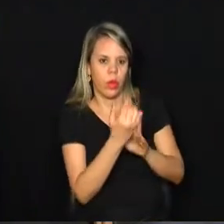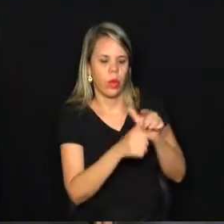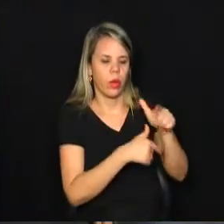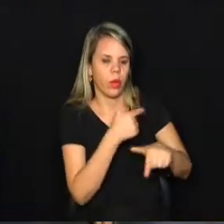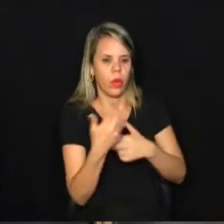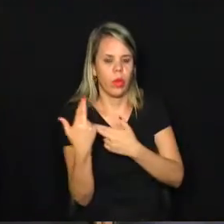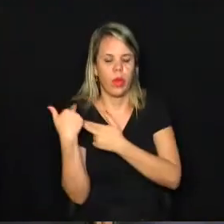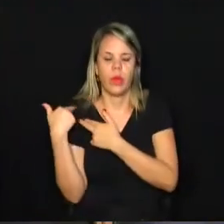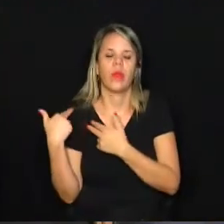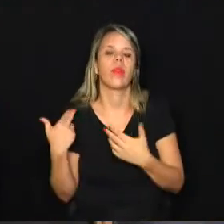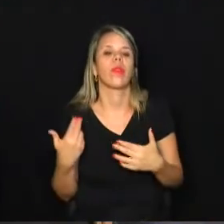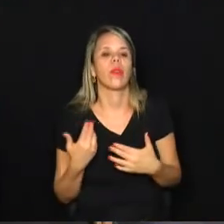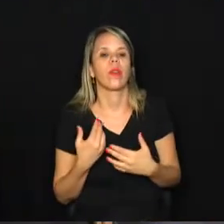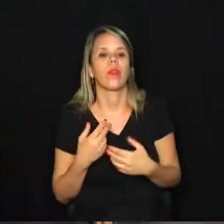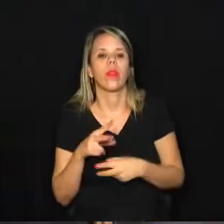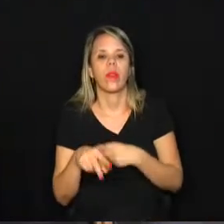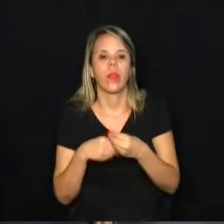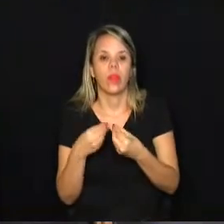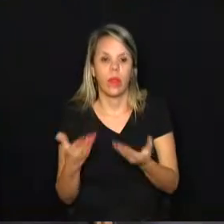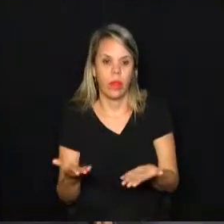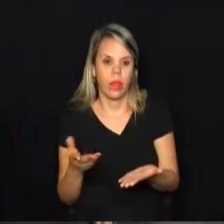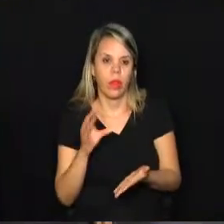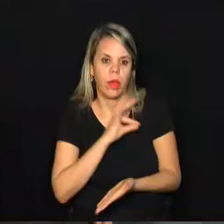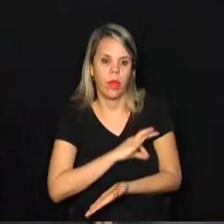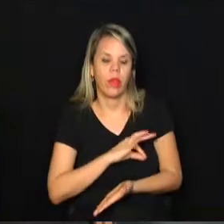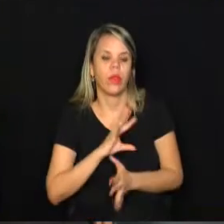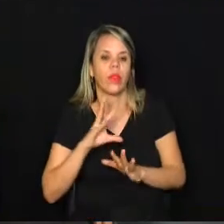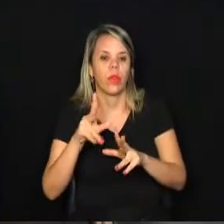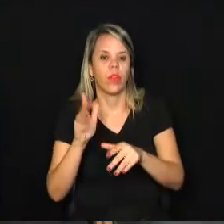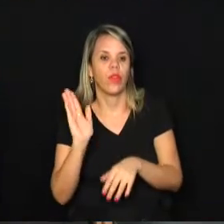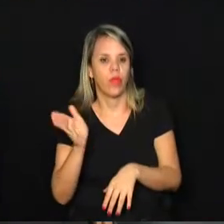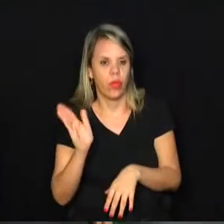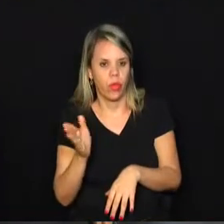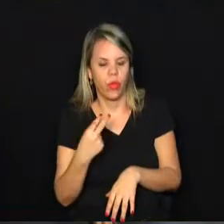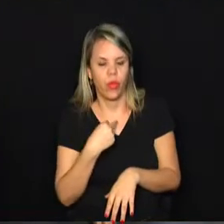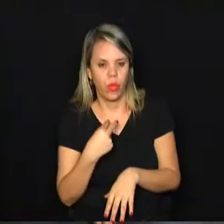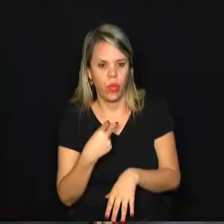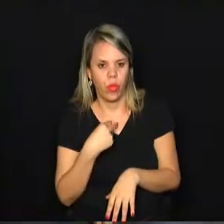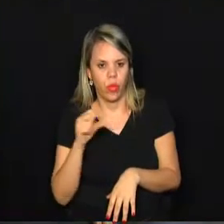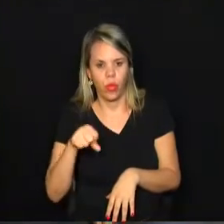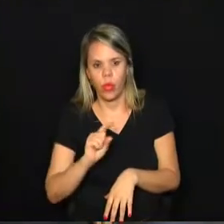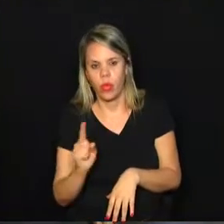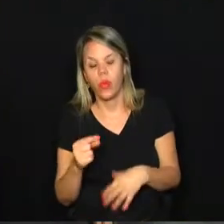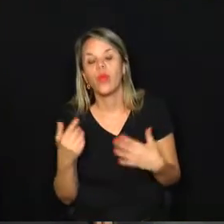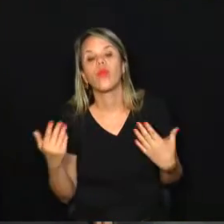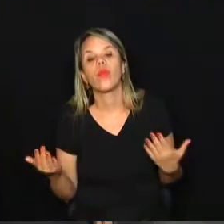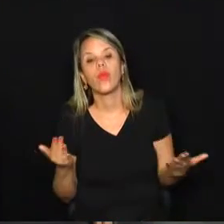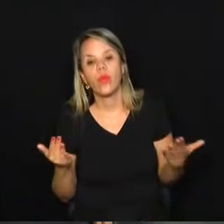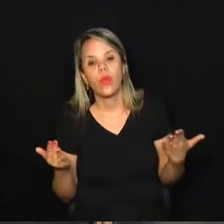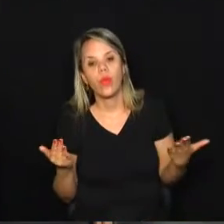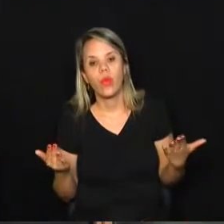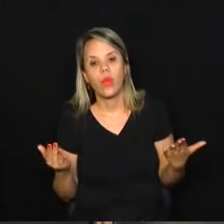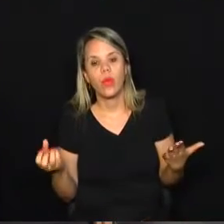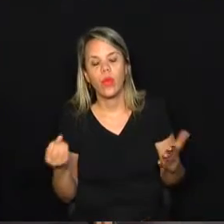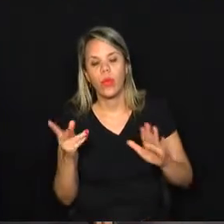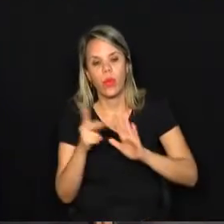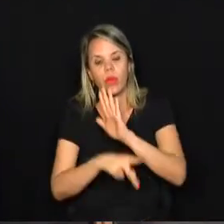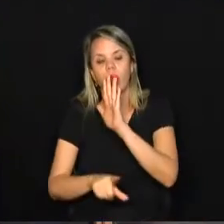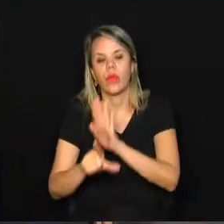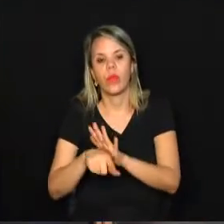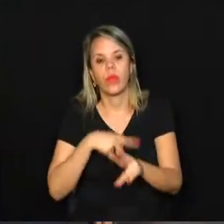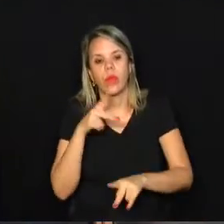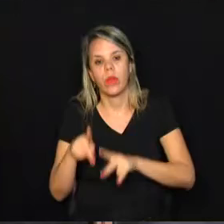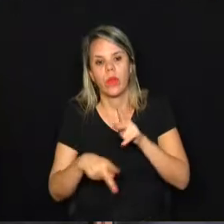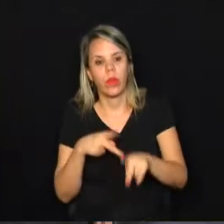funções gratificadas, né? Todos eles já estão ocupados, né? E com o novo projeto de lei as